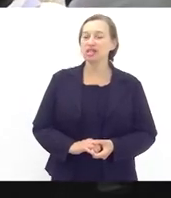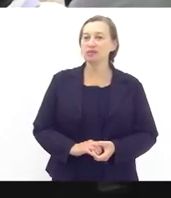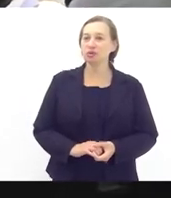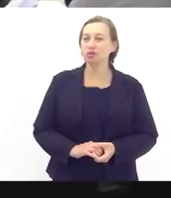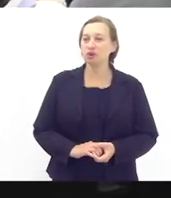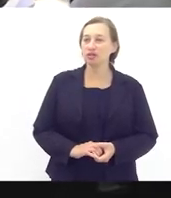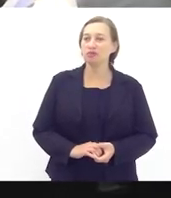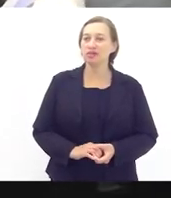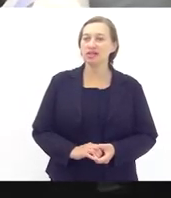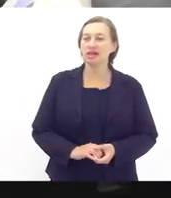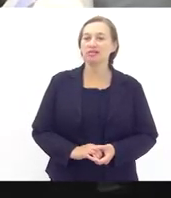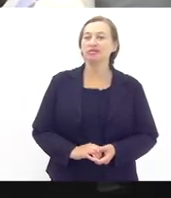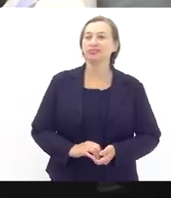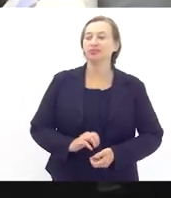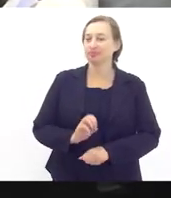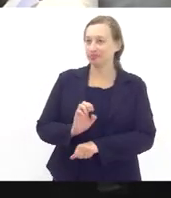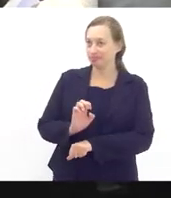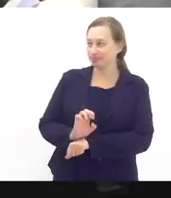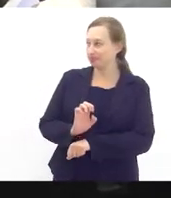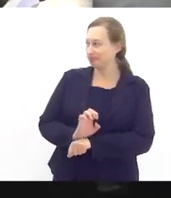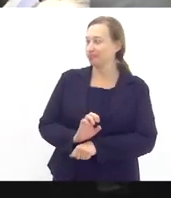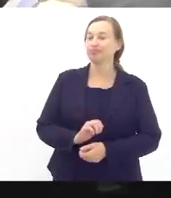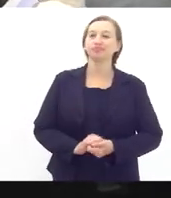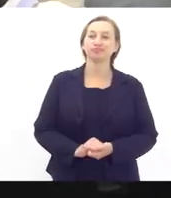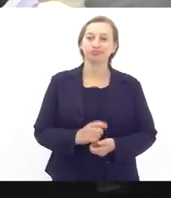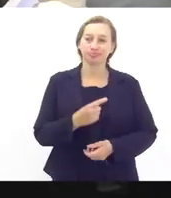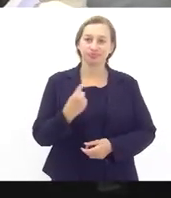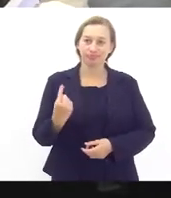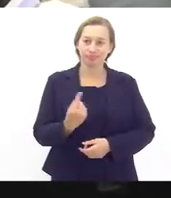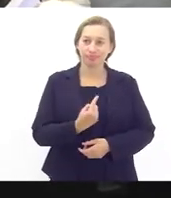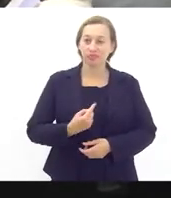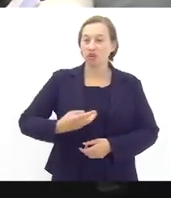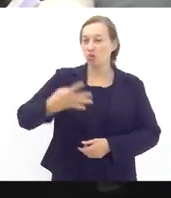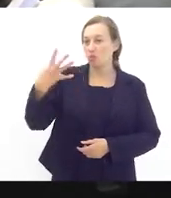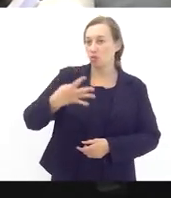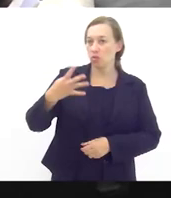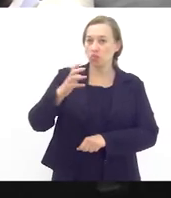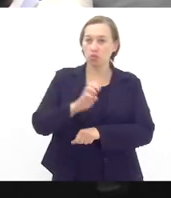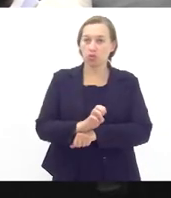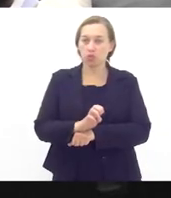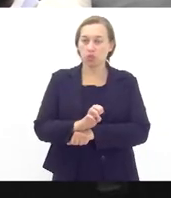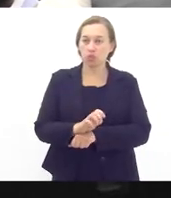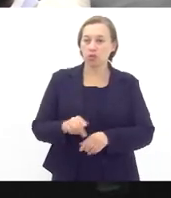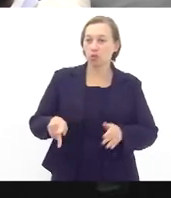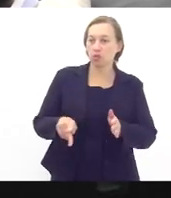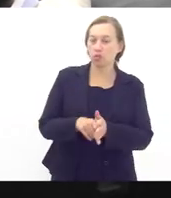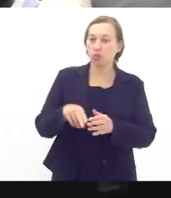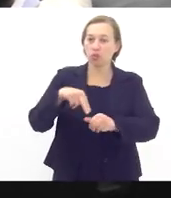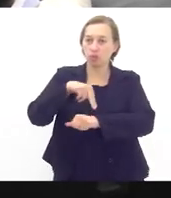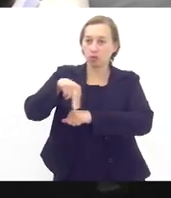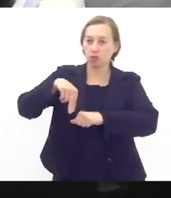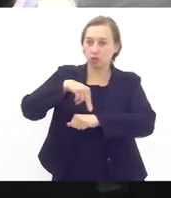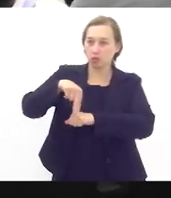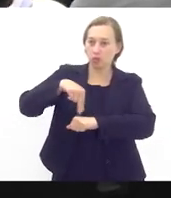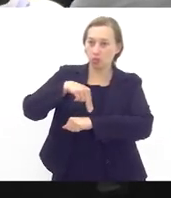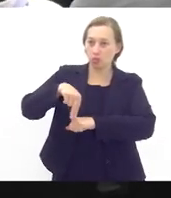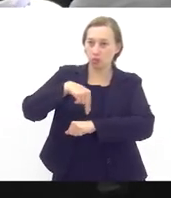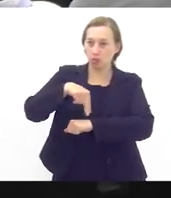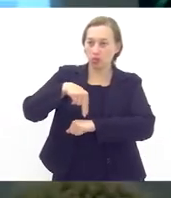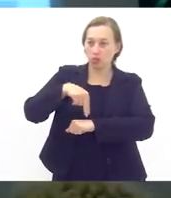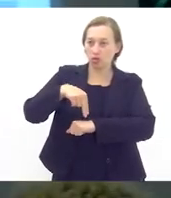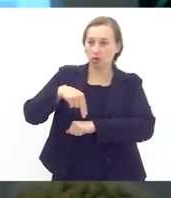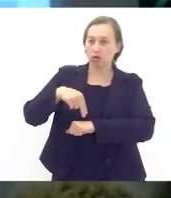repasses do estado e aí nós somos o quarto estado da União em ranking de